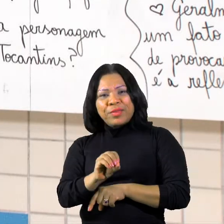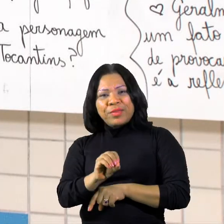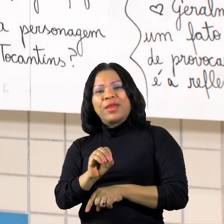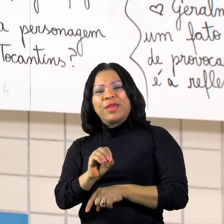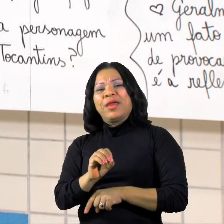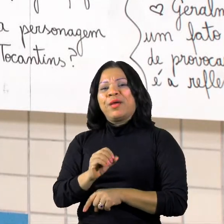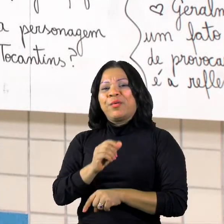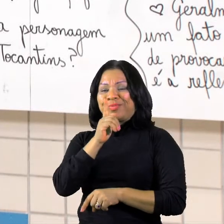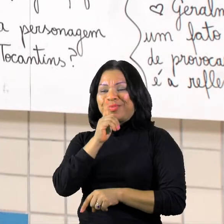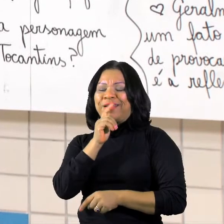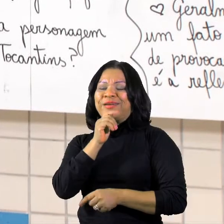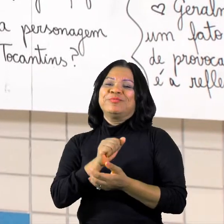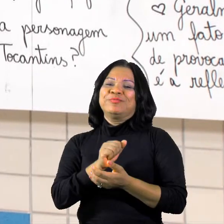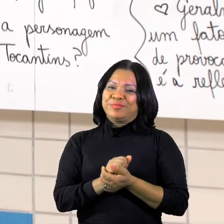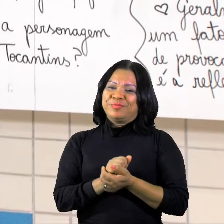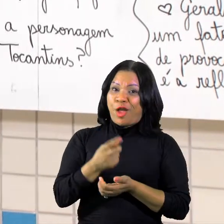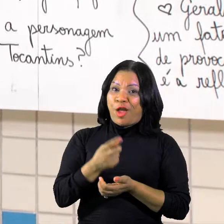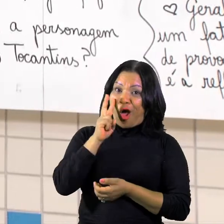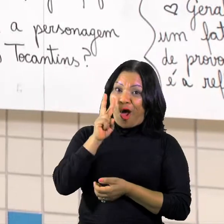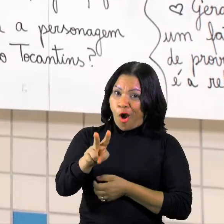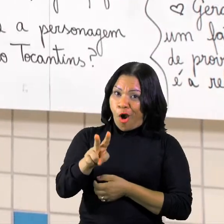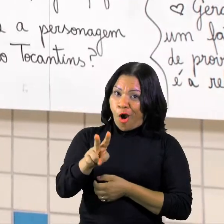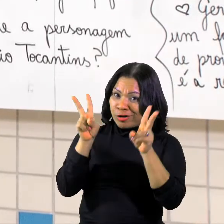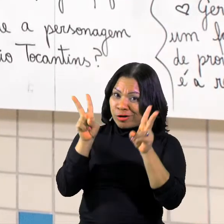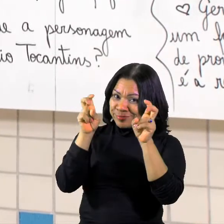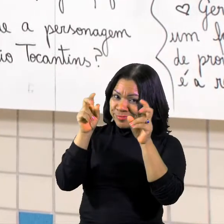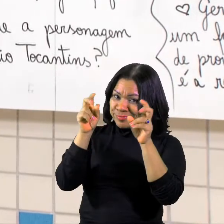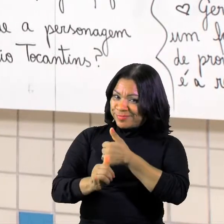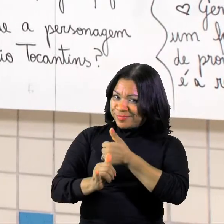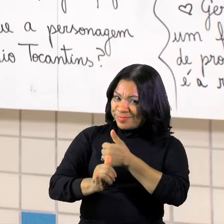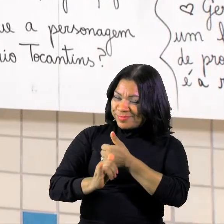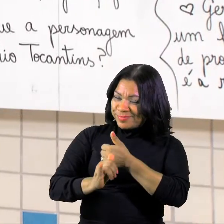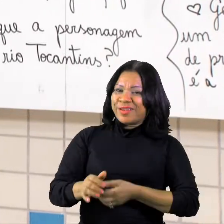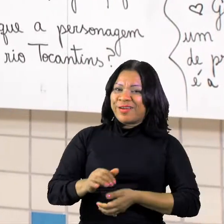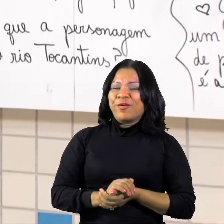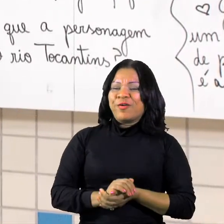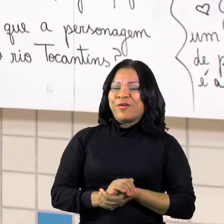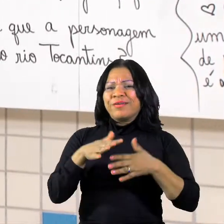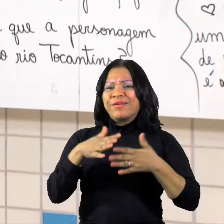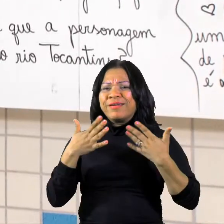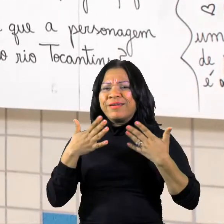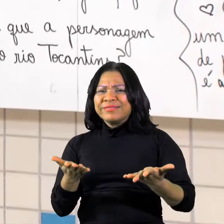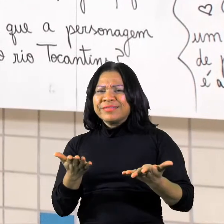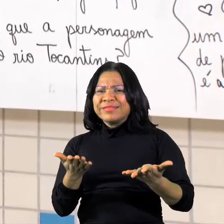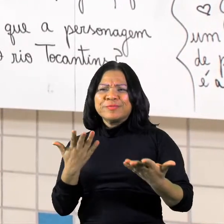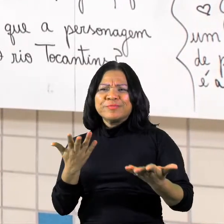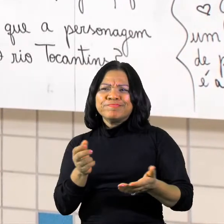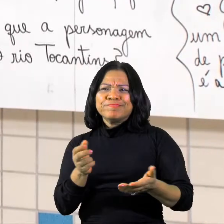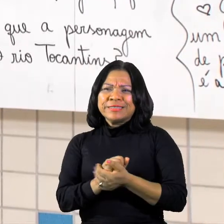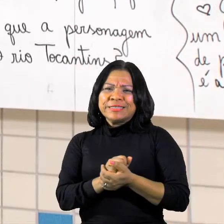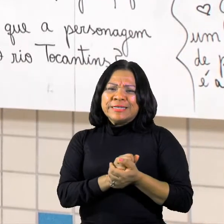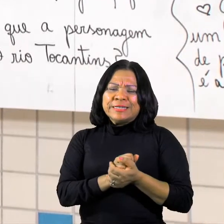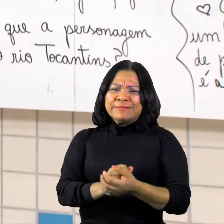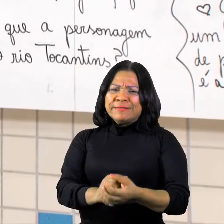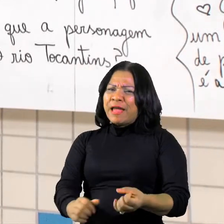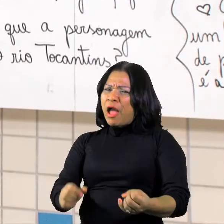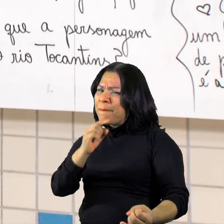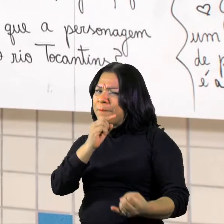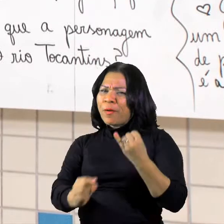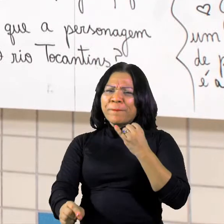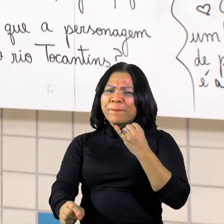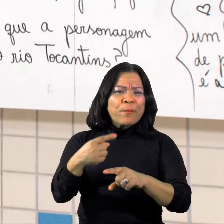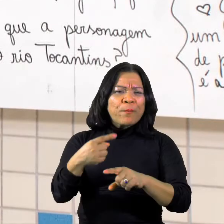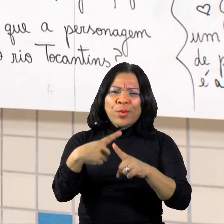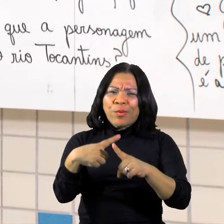título da crônica. Então, o que se justifica essa proibição de eles ir tomar banho no rio